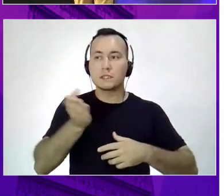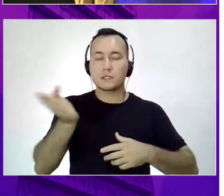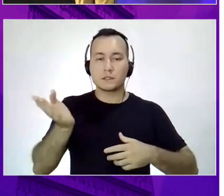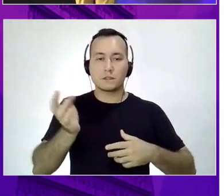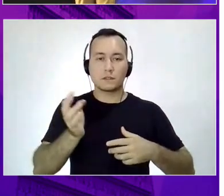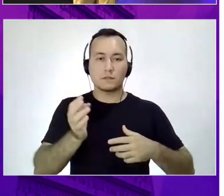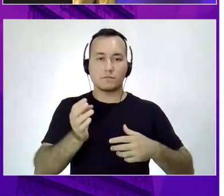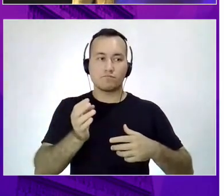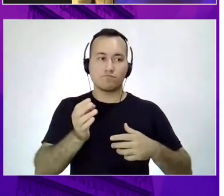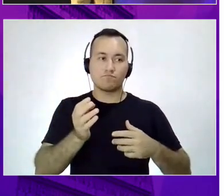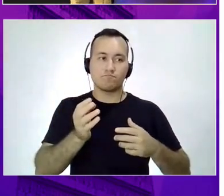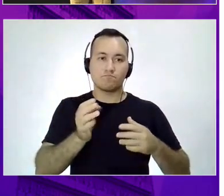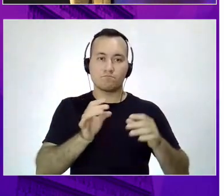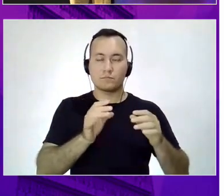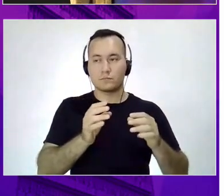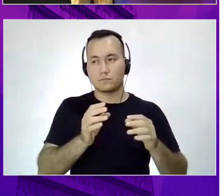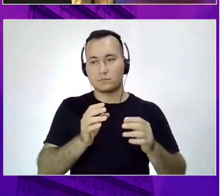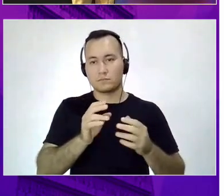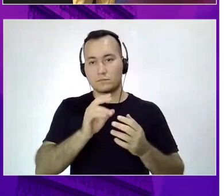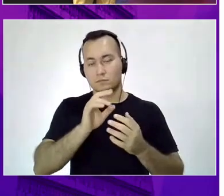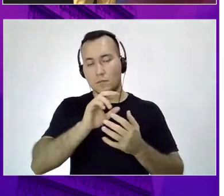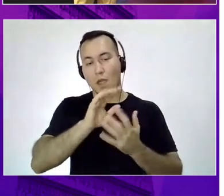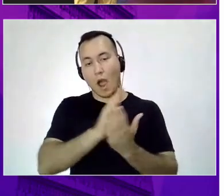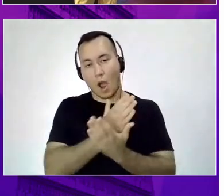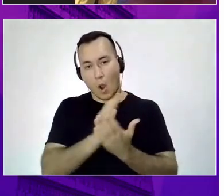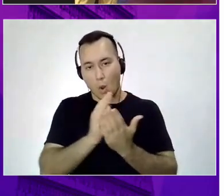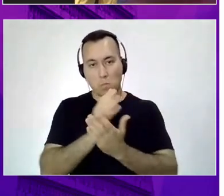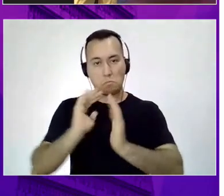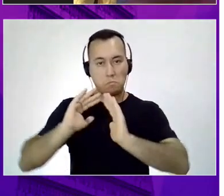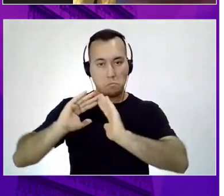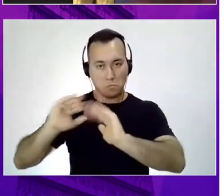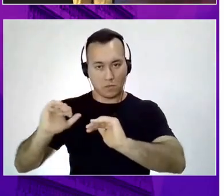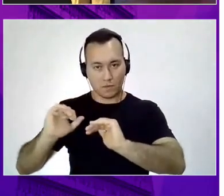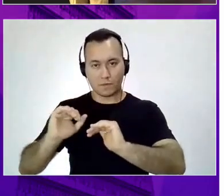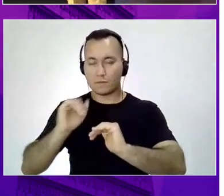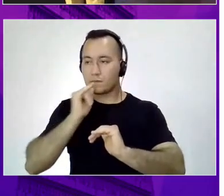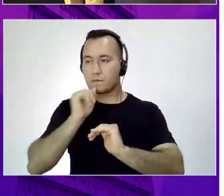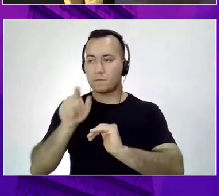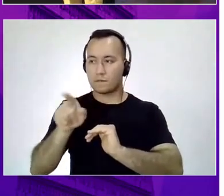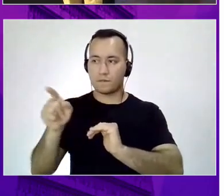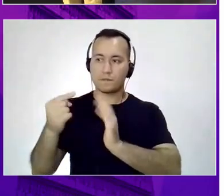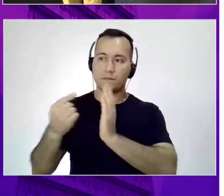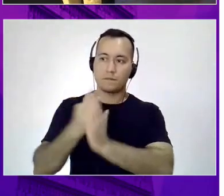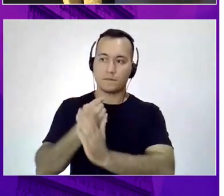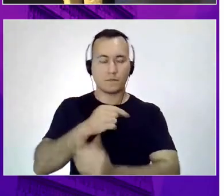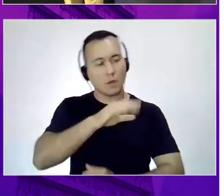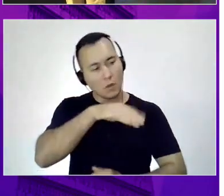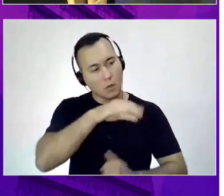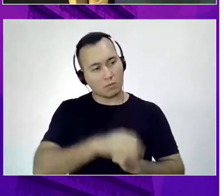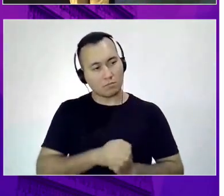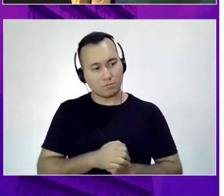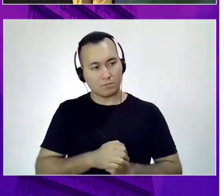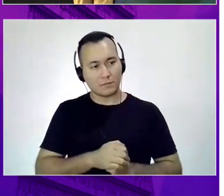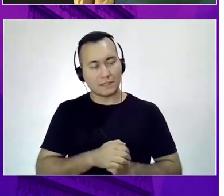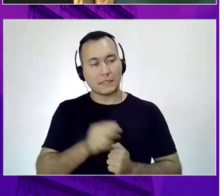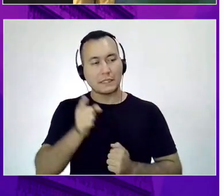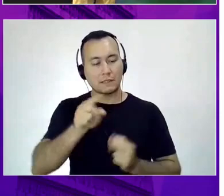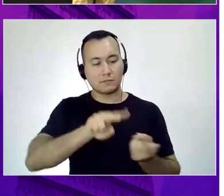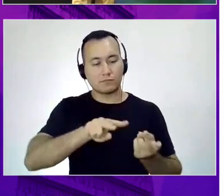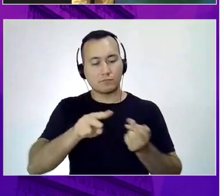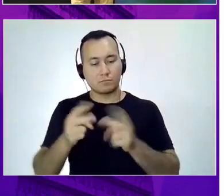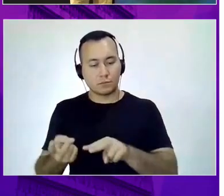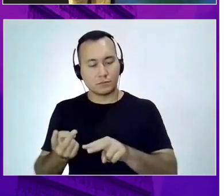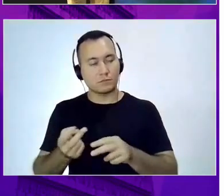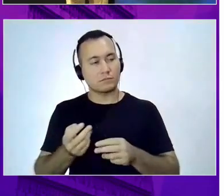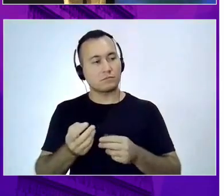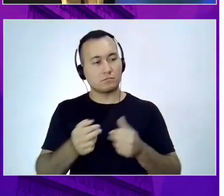isso, ele faz uma pergunta para a aplicação do Safe2Pay. Safe2Pay, como é que está essa transação agora? E a gente vai respondendo, né?